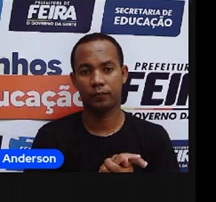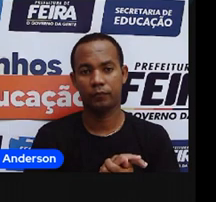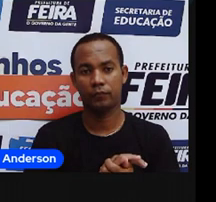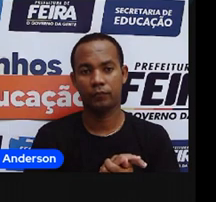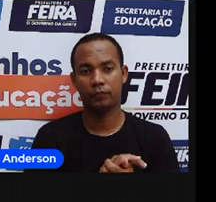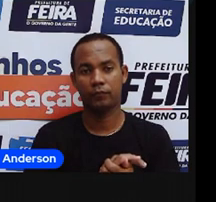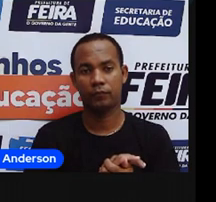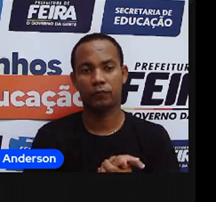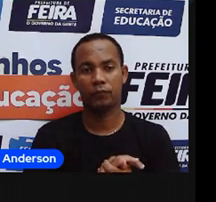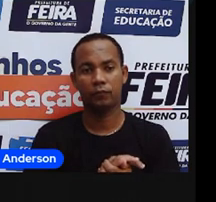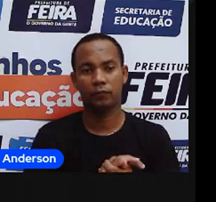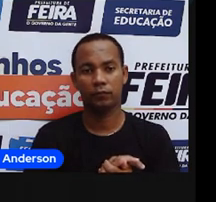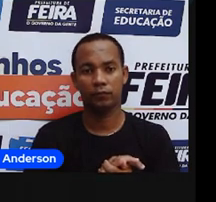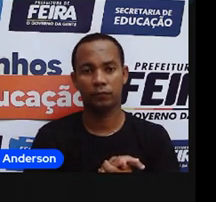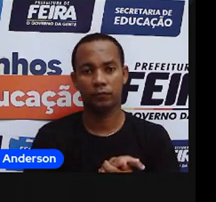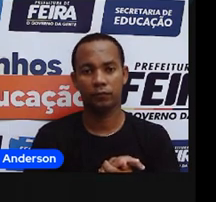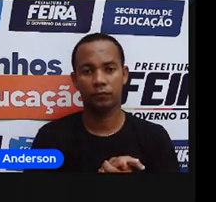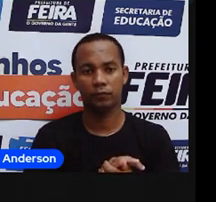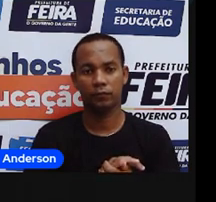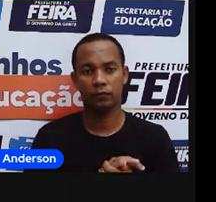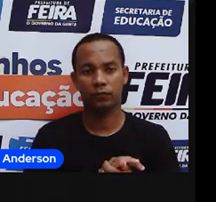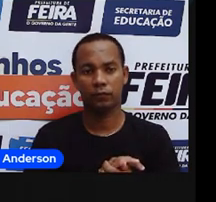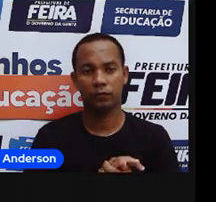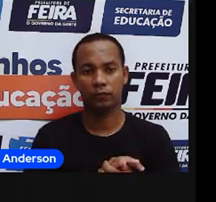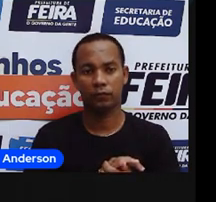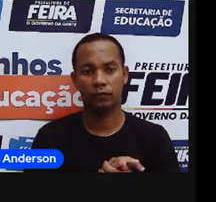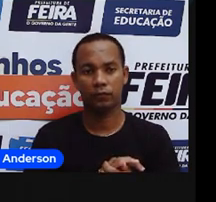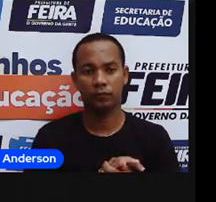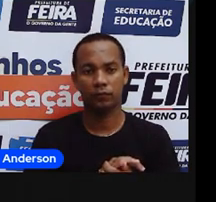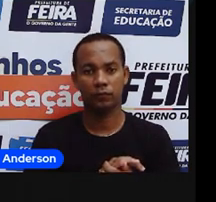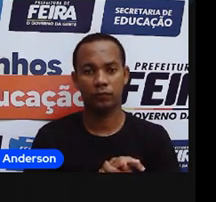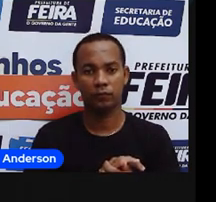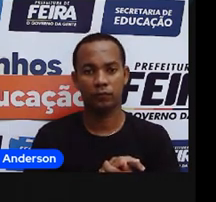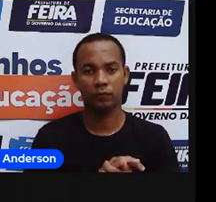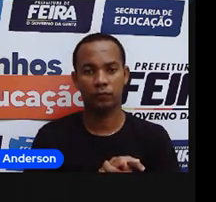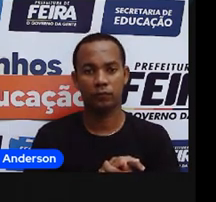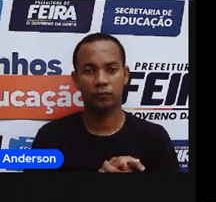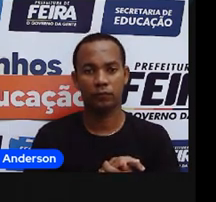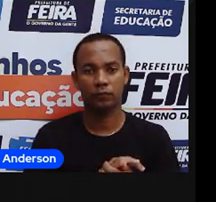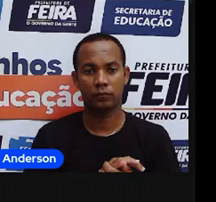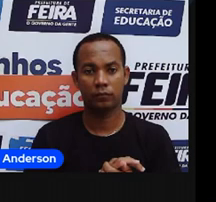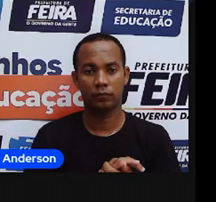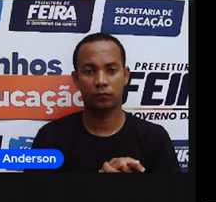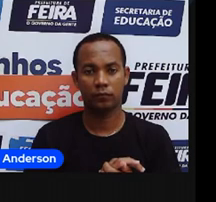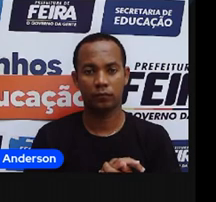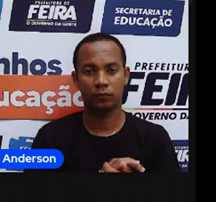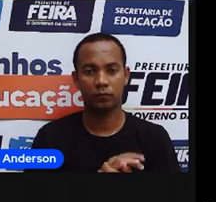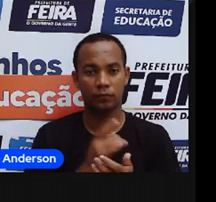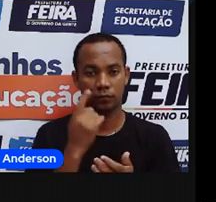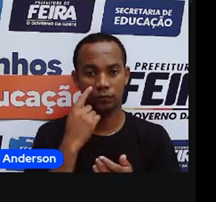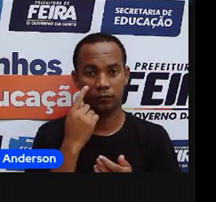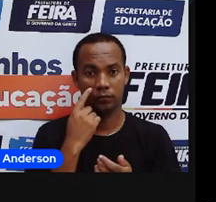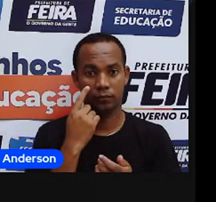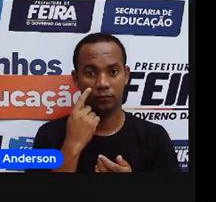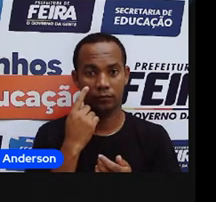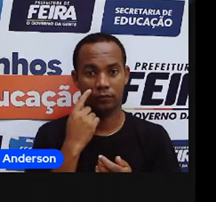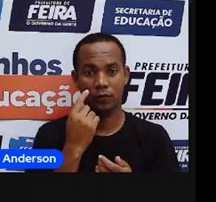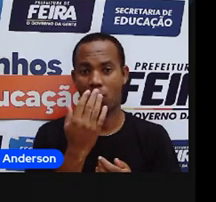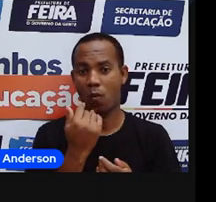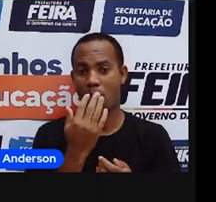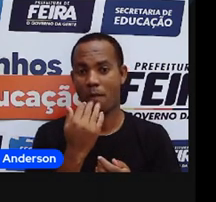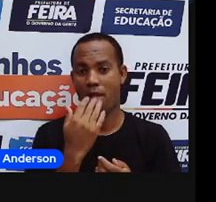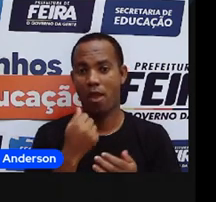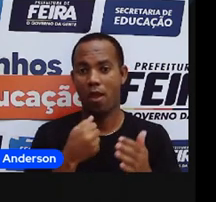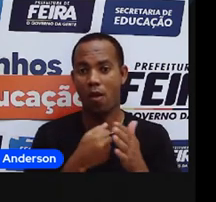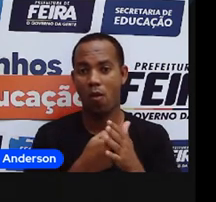gramas para formar 1 quilo, né? Então, vamos passar aqui a nossa receita, porque Anderson disse que está com fome e quer